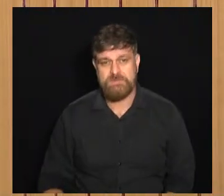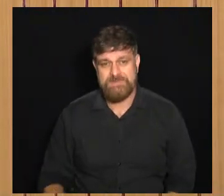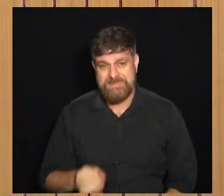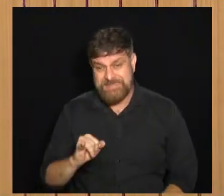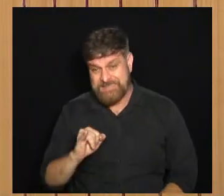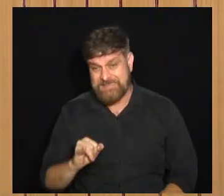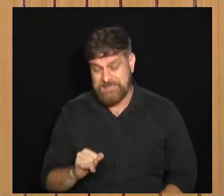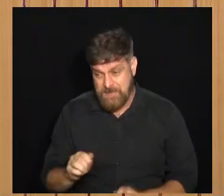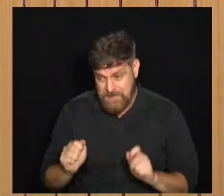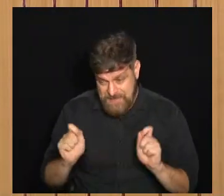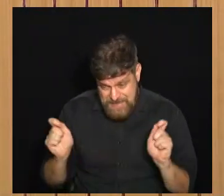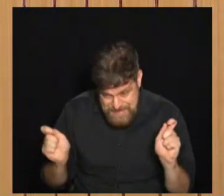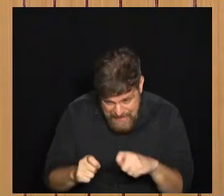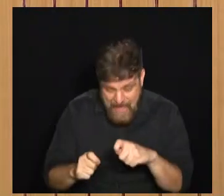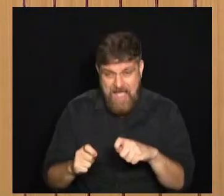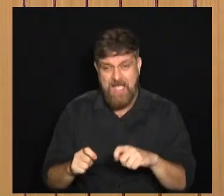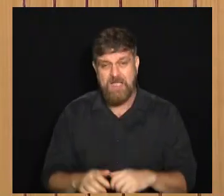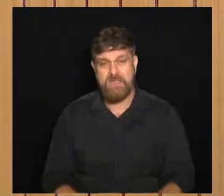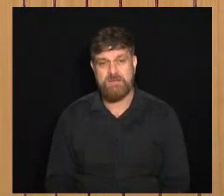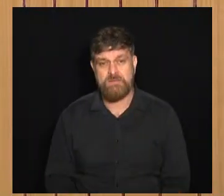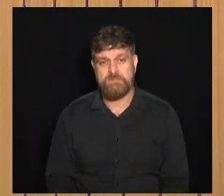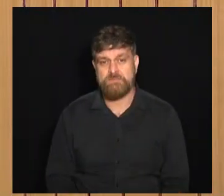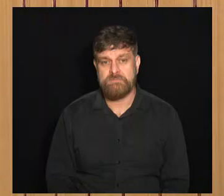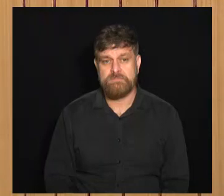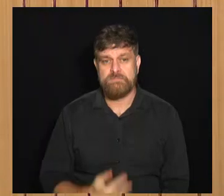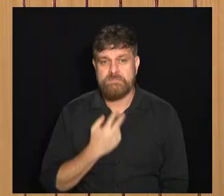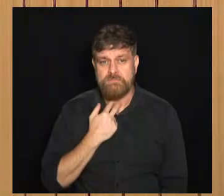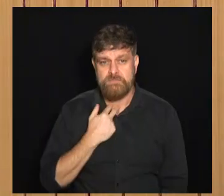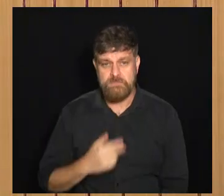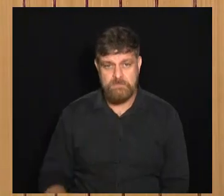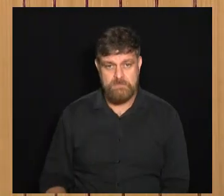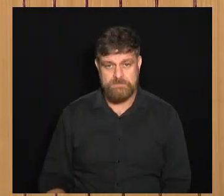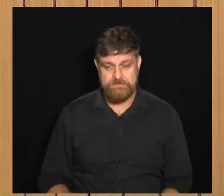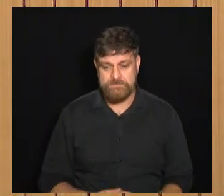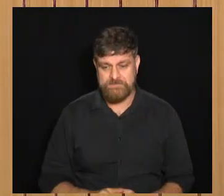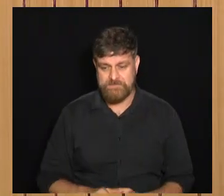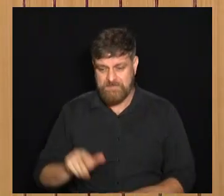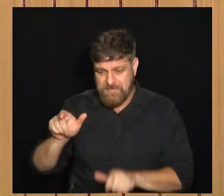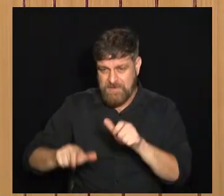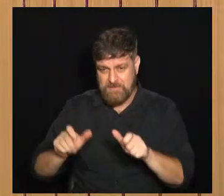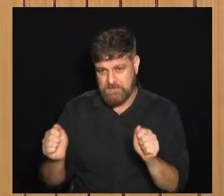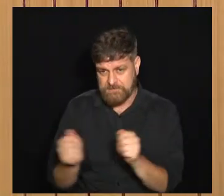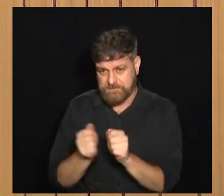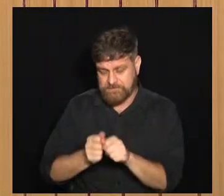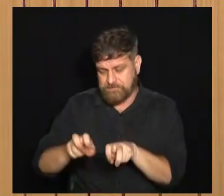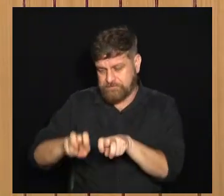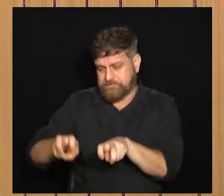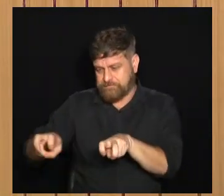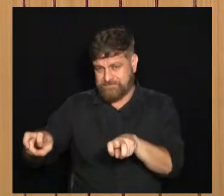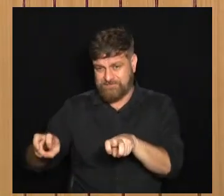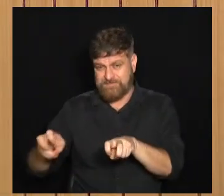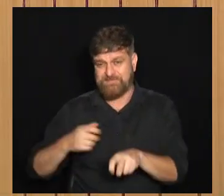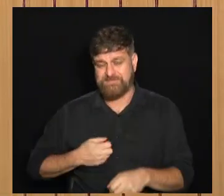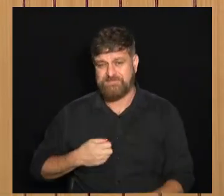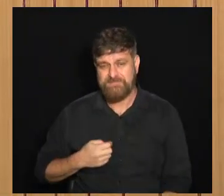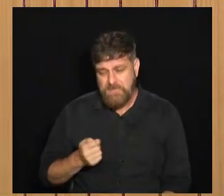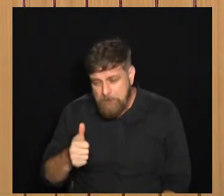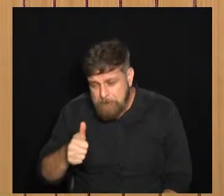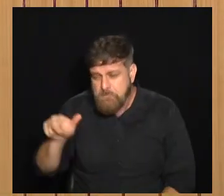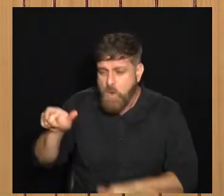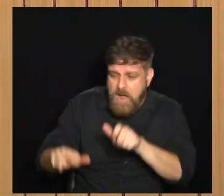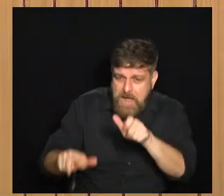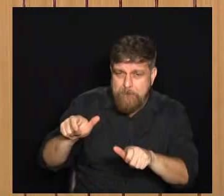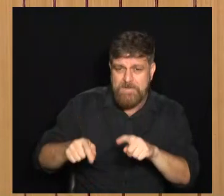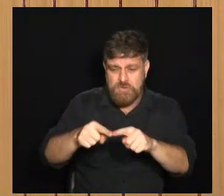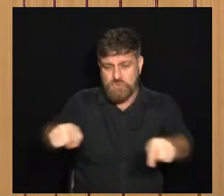for possível, não colocar todo mundo junto, os clientes, quanto menos pessoas estiverem presentes no